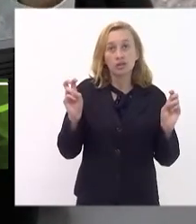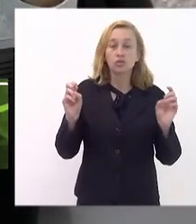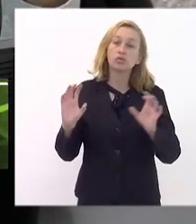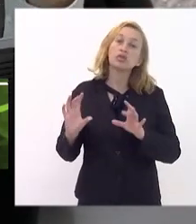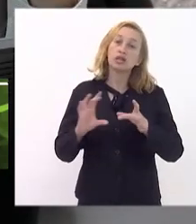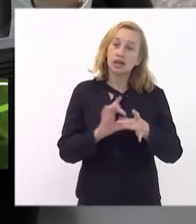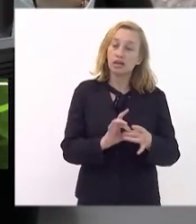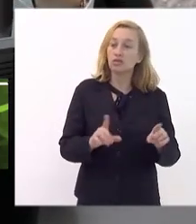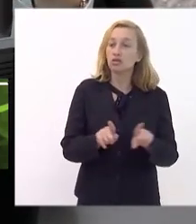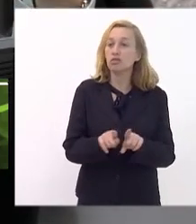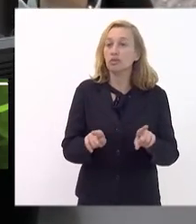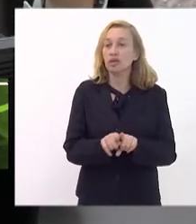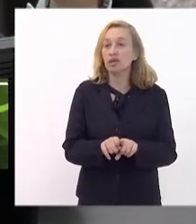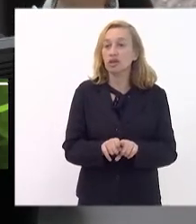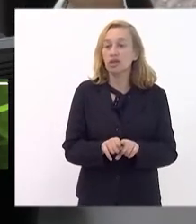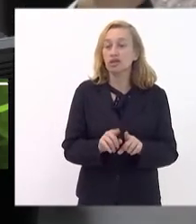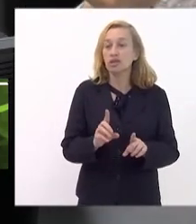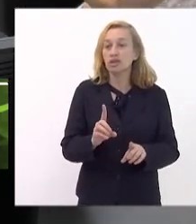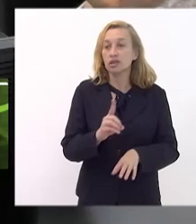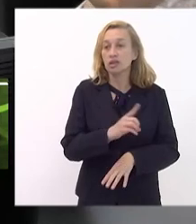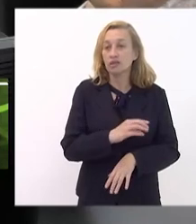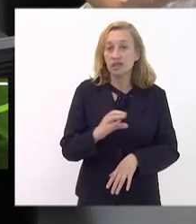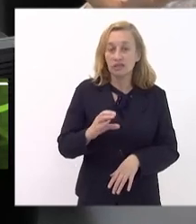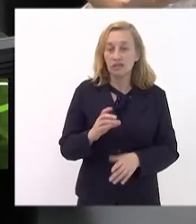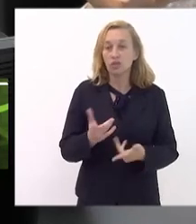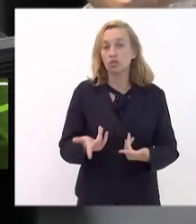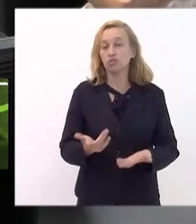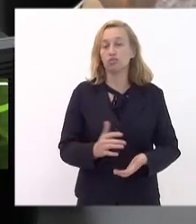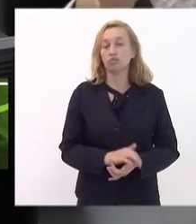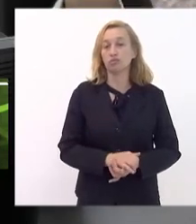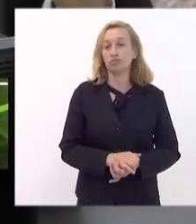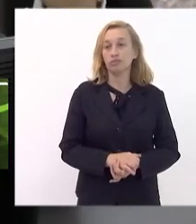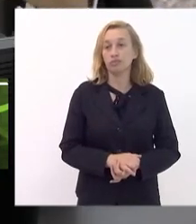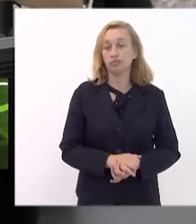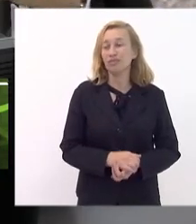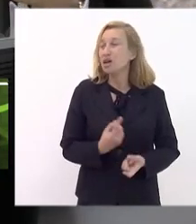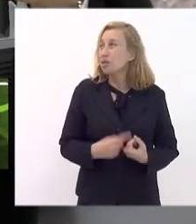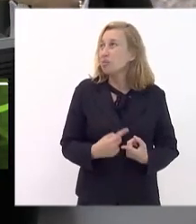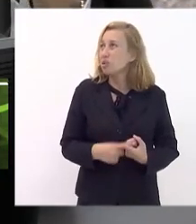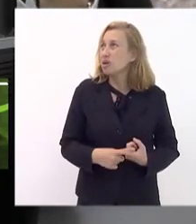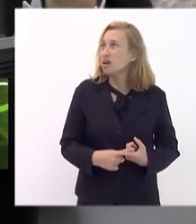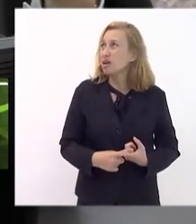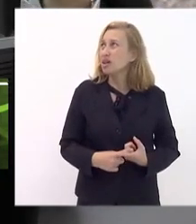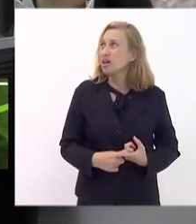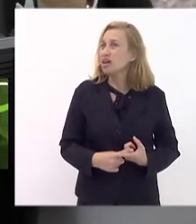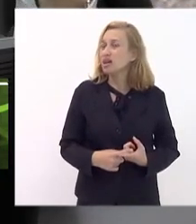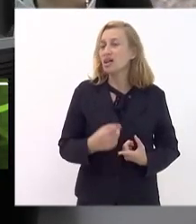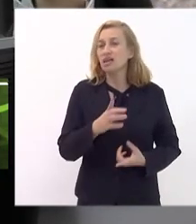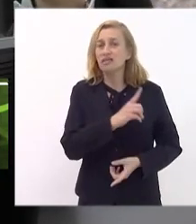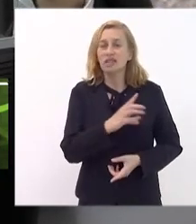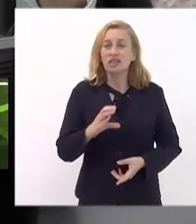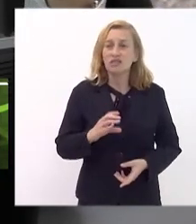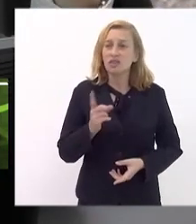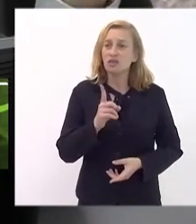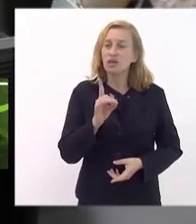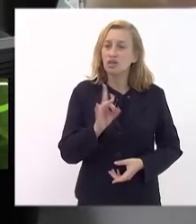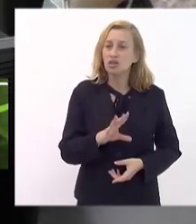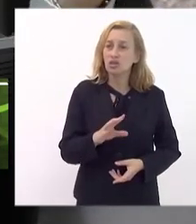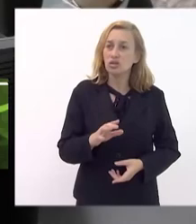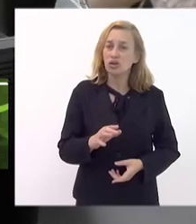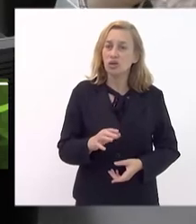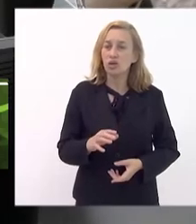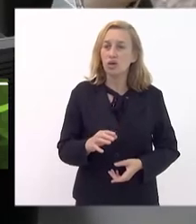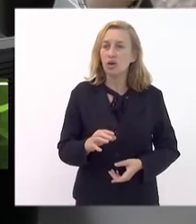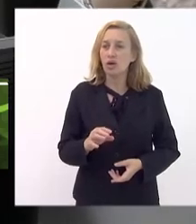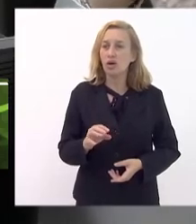ligadas à defesa civil, né? Porque tem que também se organizar, porque a defesa civil não é só tocar sirene quando